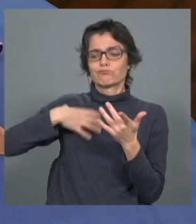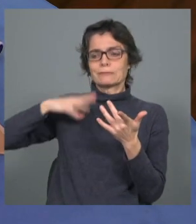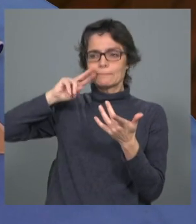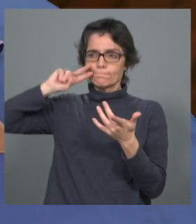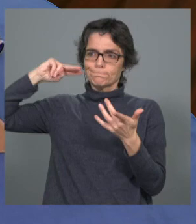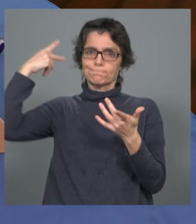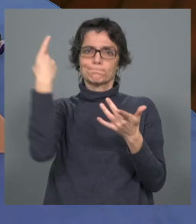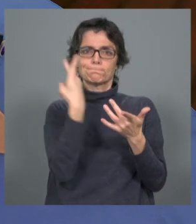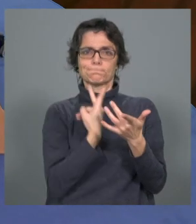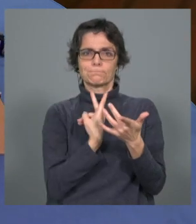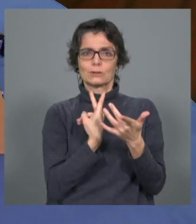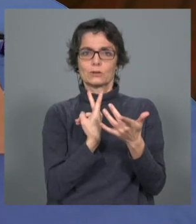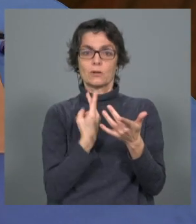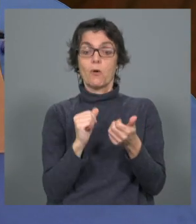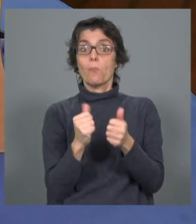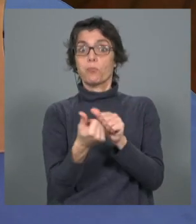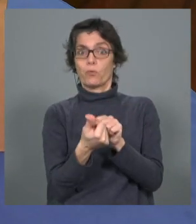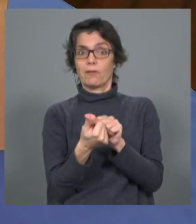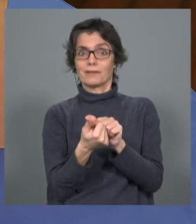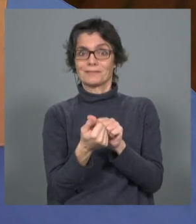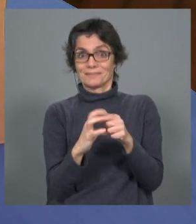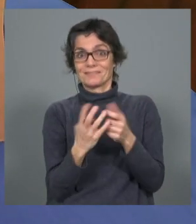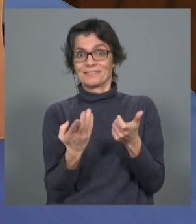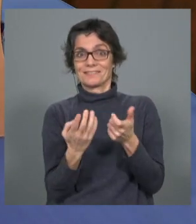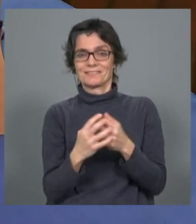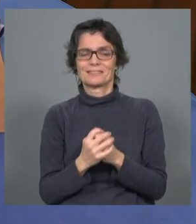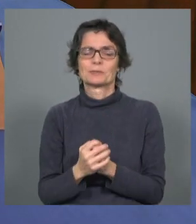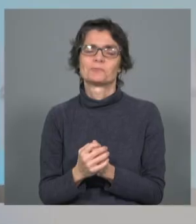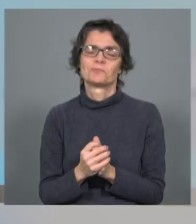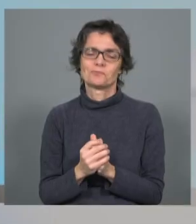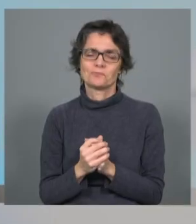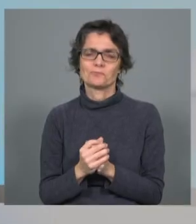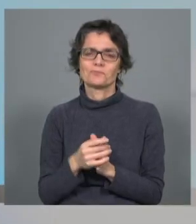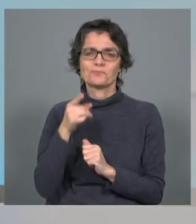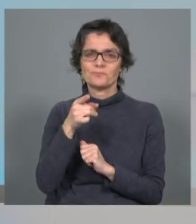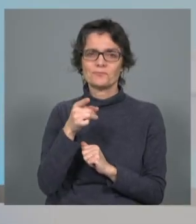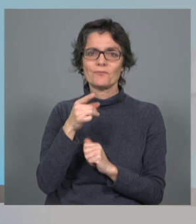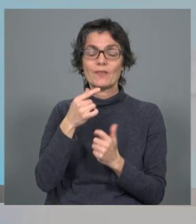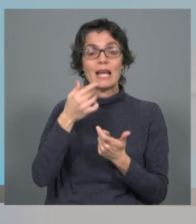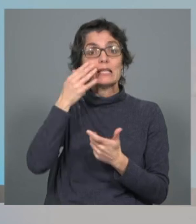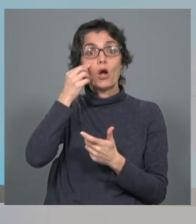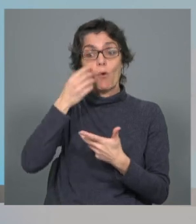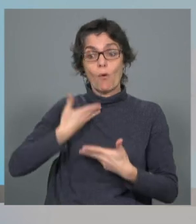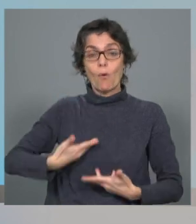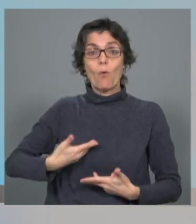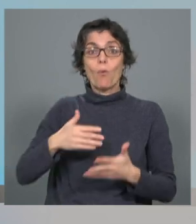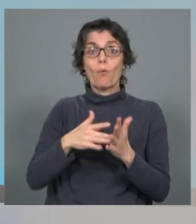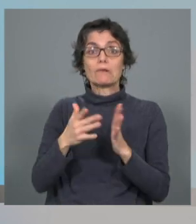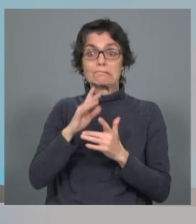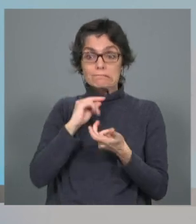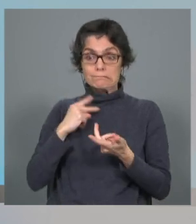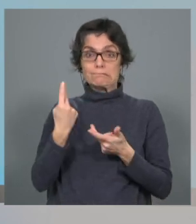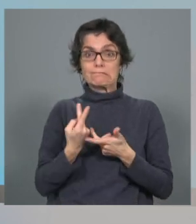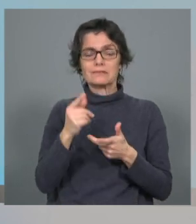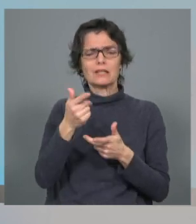maneira, e de um Deus que quer a transformação. E já lá vamos a essa transfiguração. Exatamente. Para a transformação,